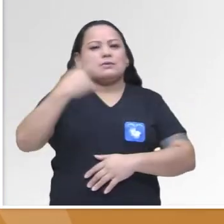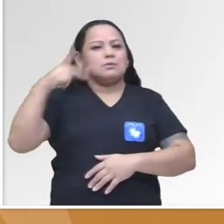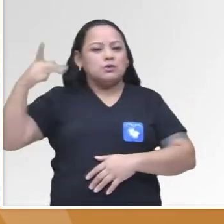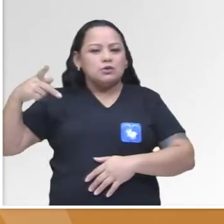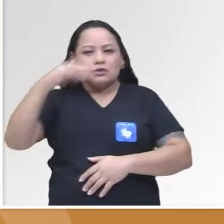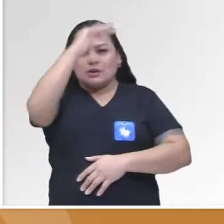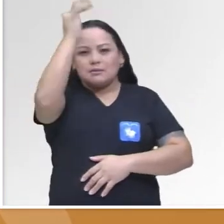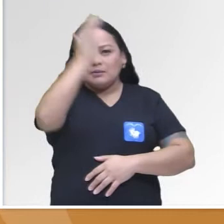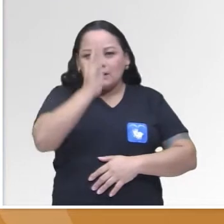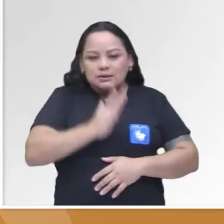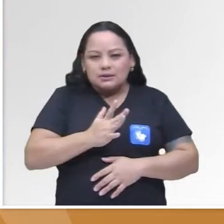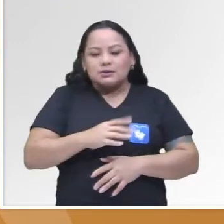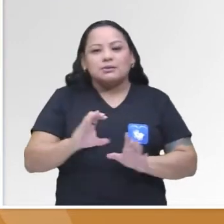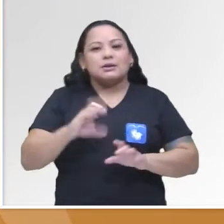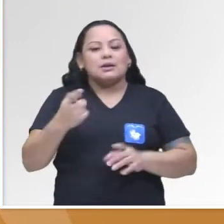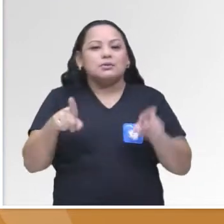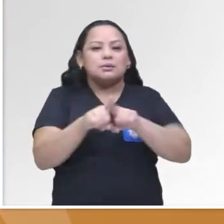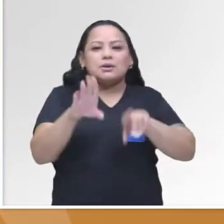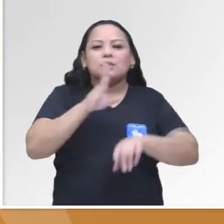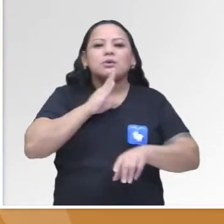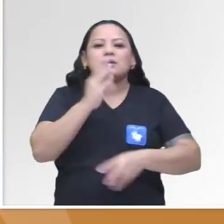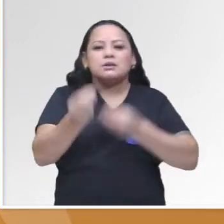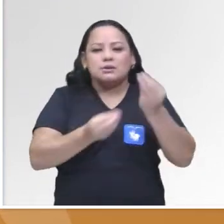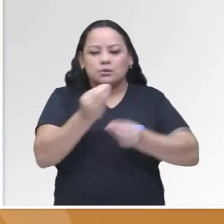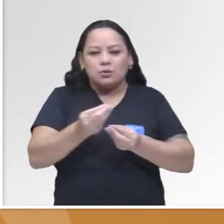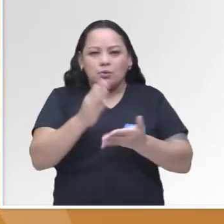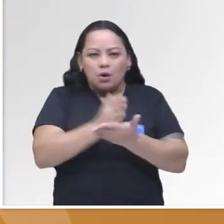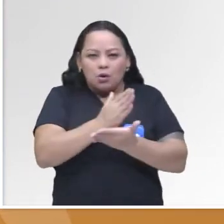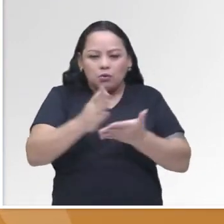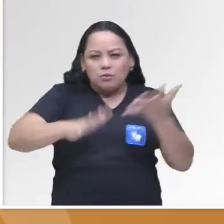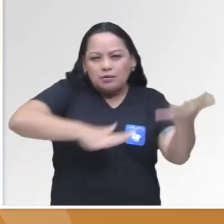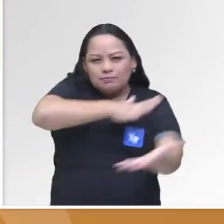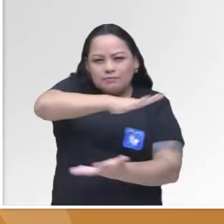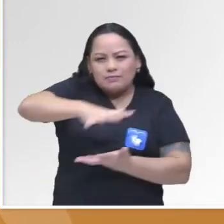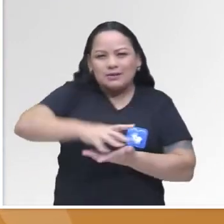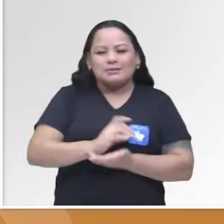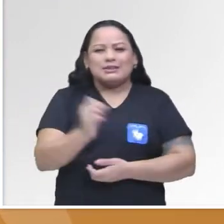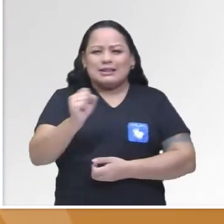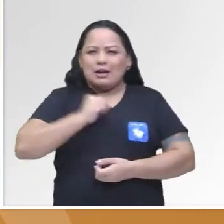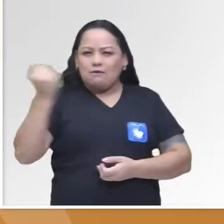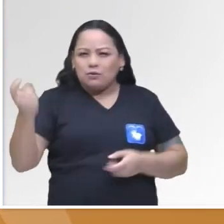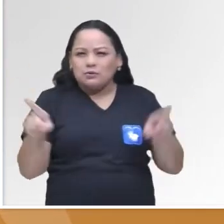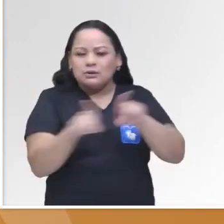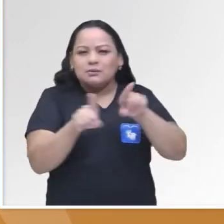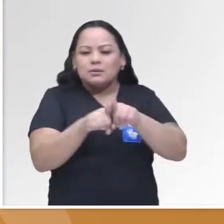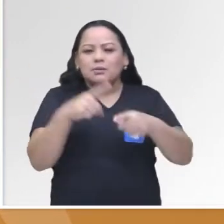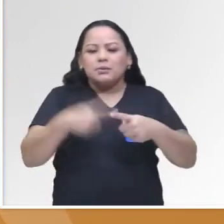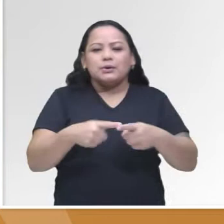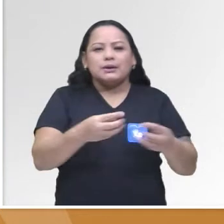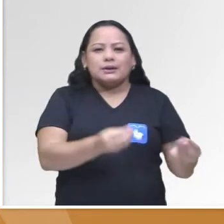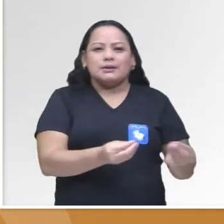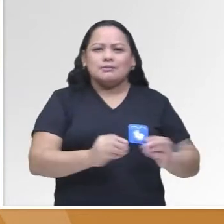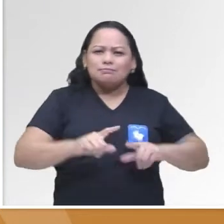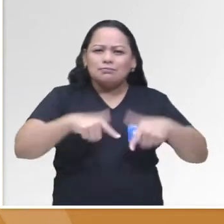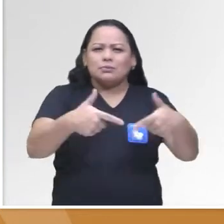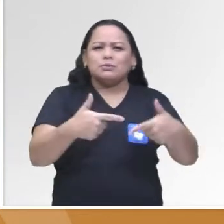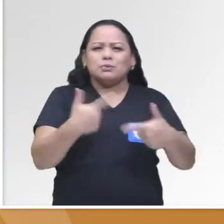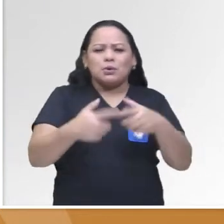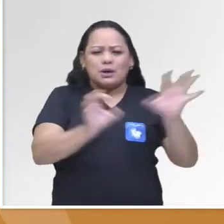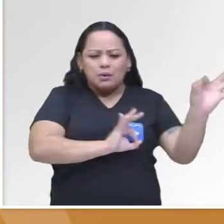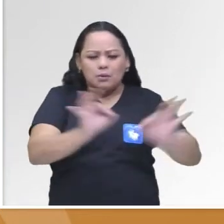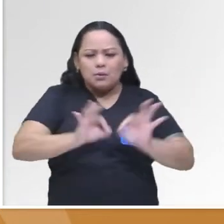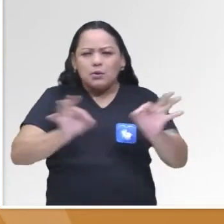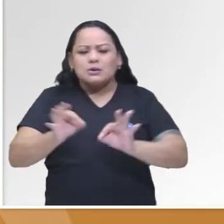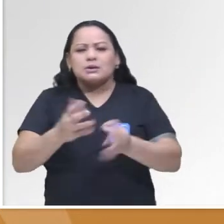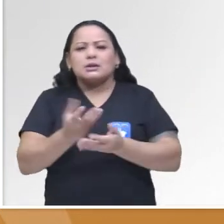nacional. Claro que também marcado por algumas revoltas que tendem a querer trazer o processo de